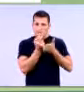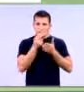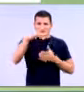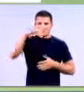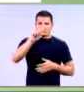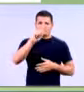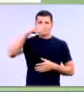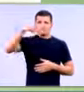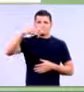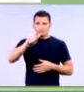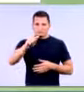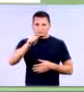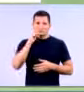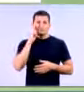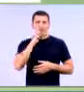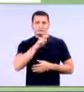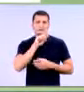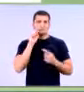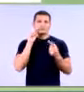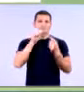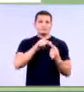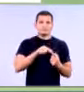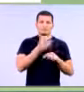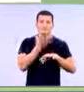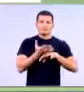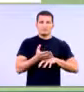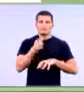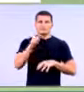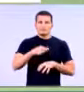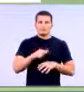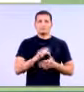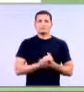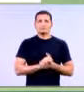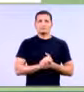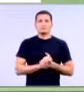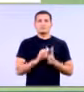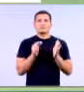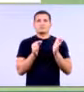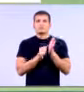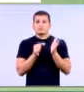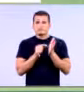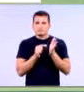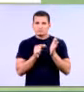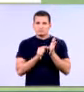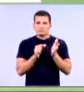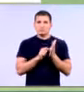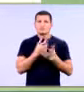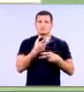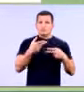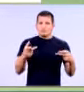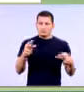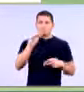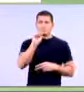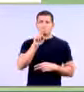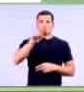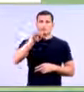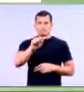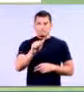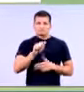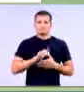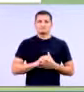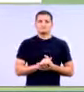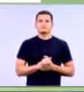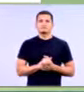mental. Nós vimos que o objetivo da nossa disciplina é empregar as ferramentas e os recursos do ambiente virtual. Nós vimos